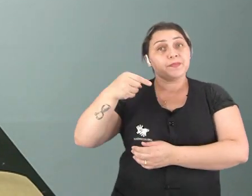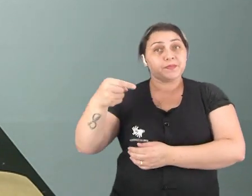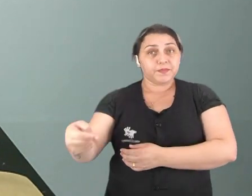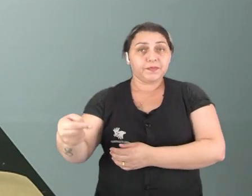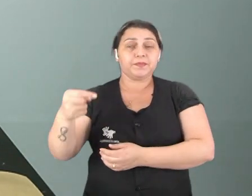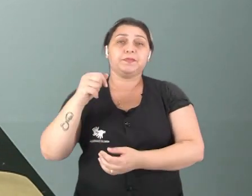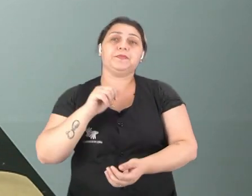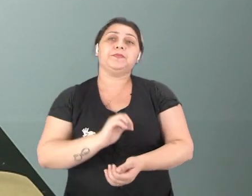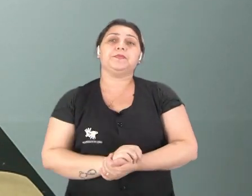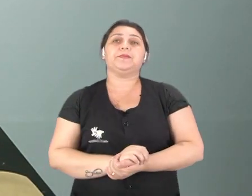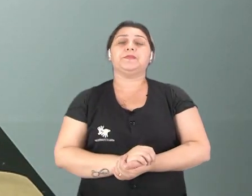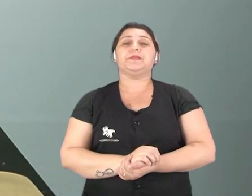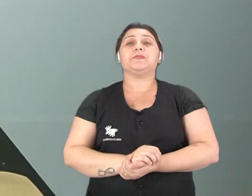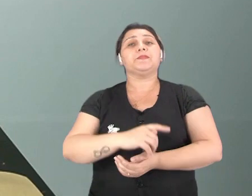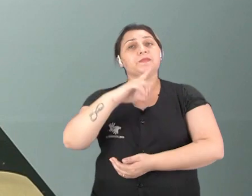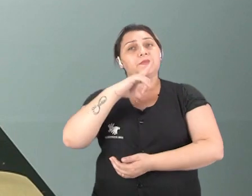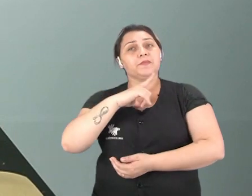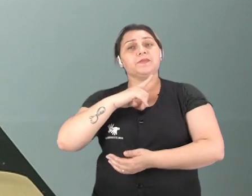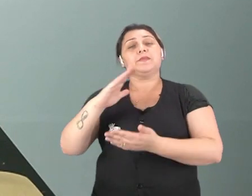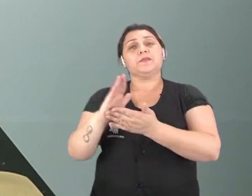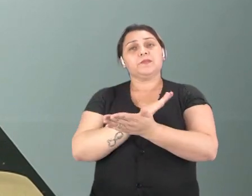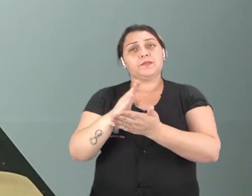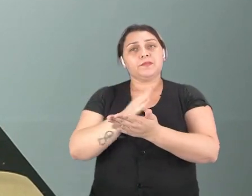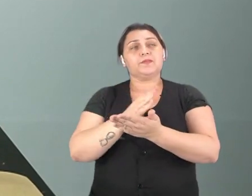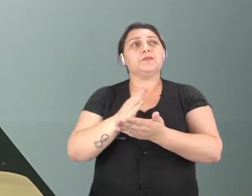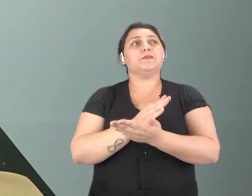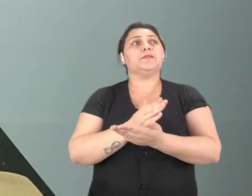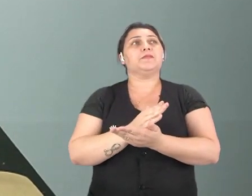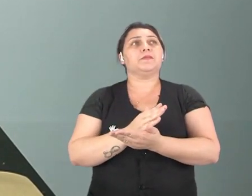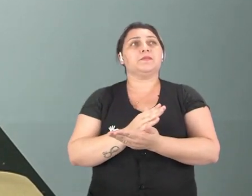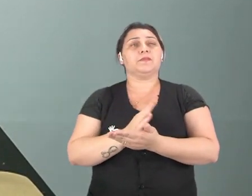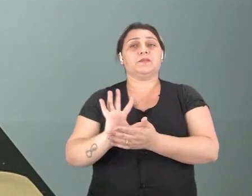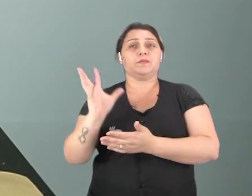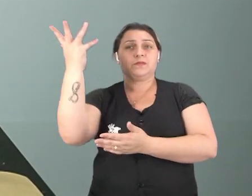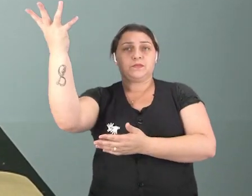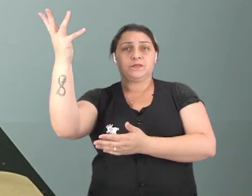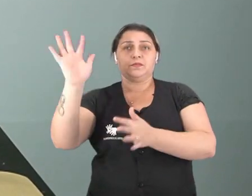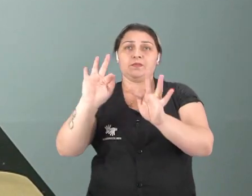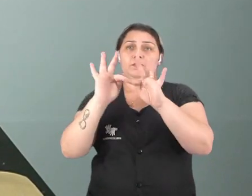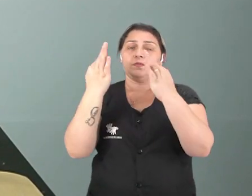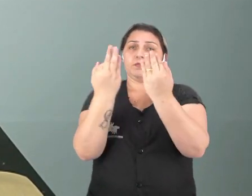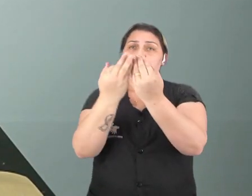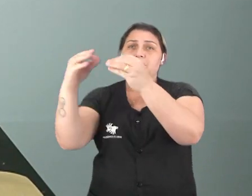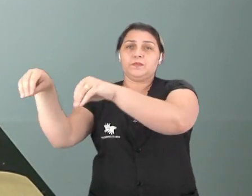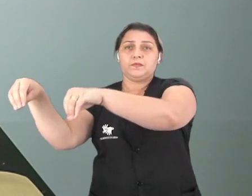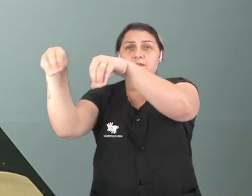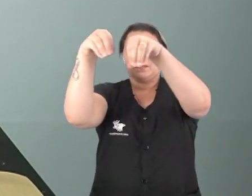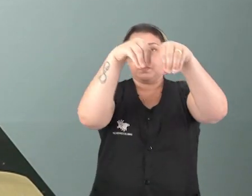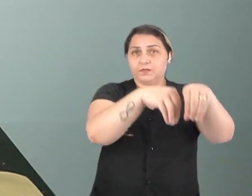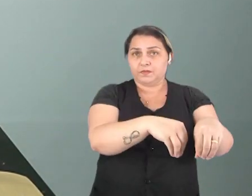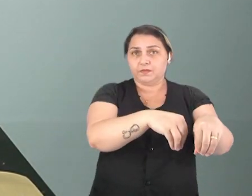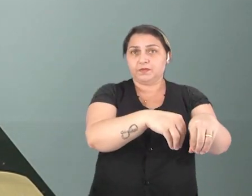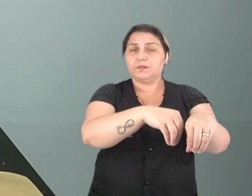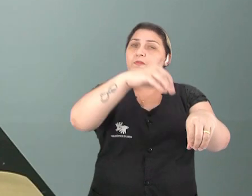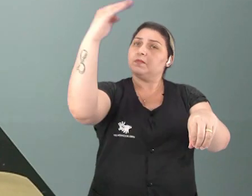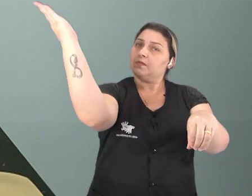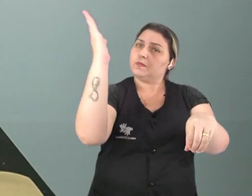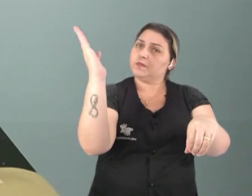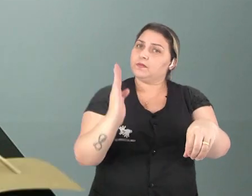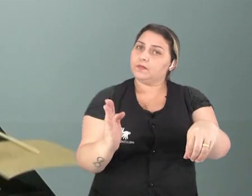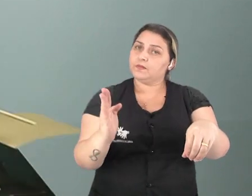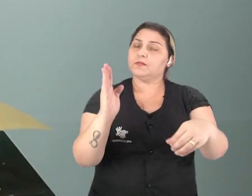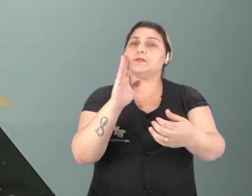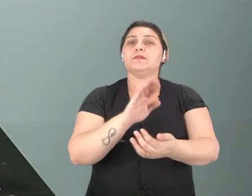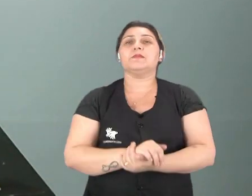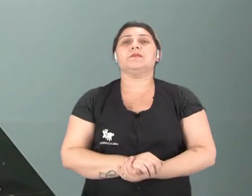Depois, houve algumas situações, né? E a família real veio, né? Veio para o